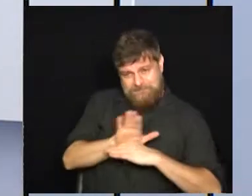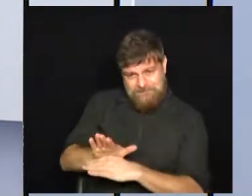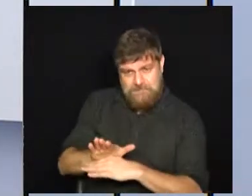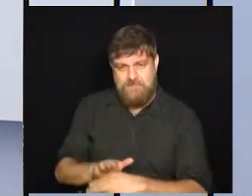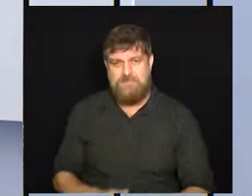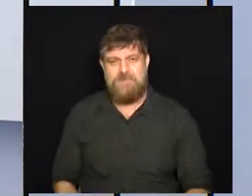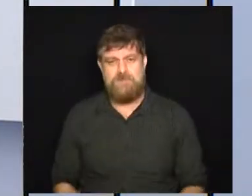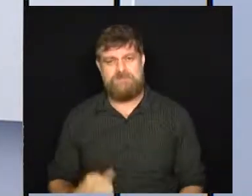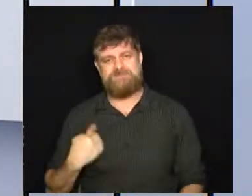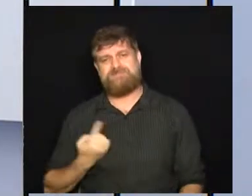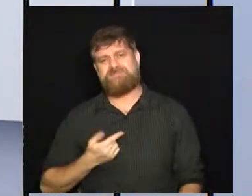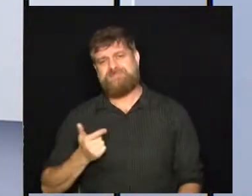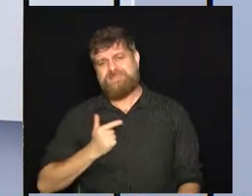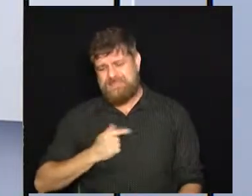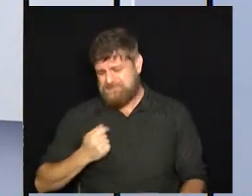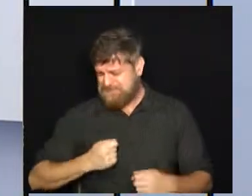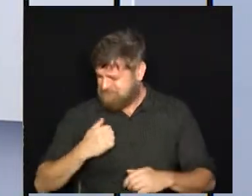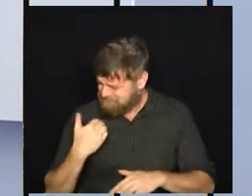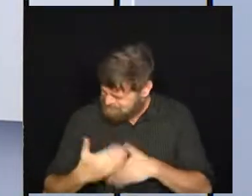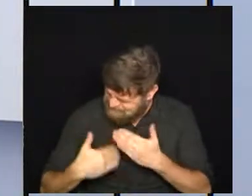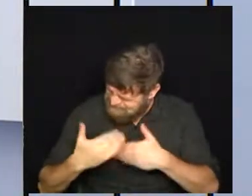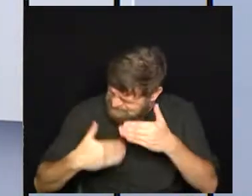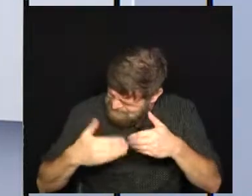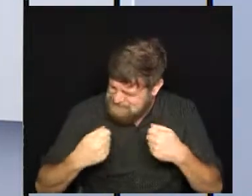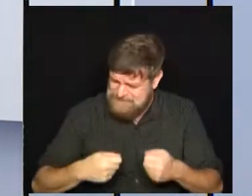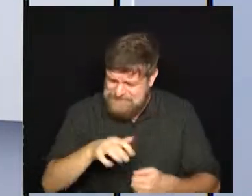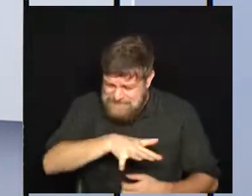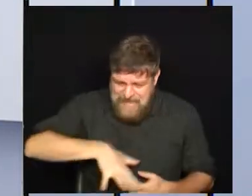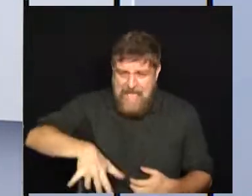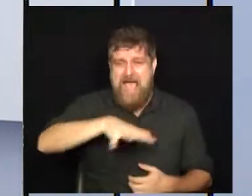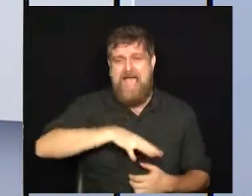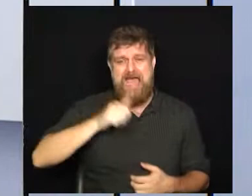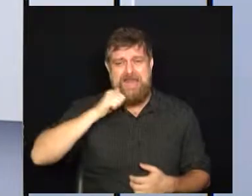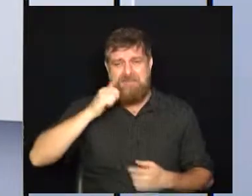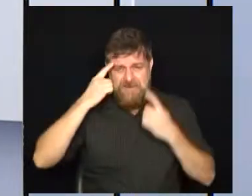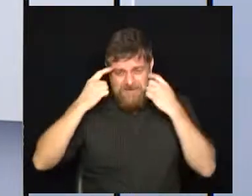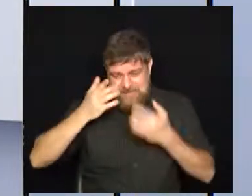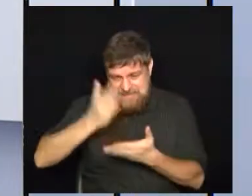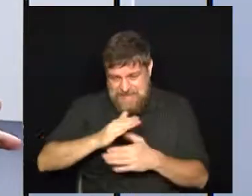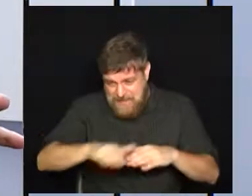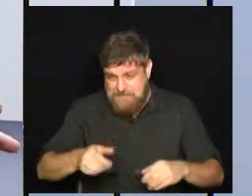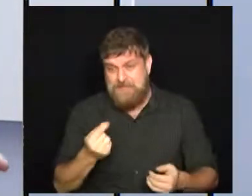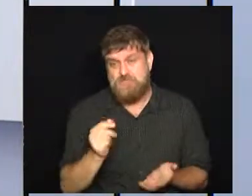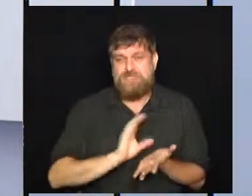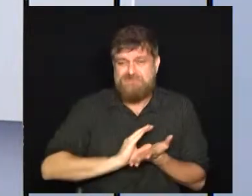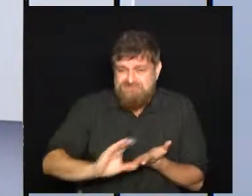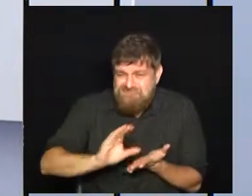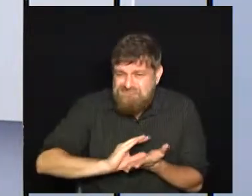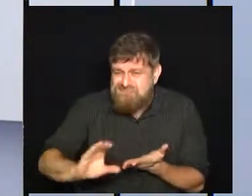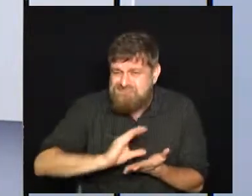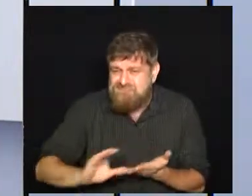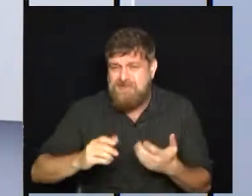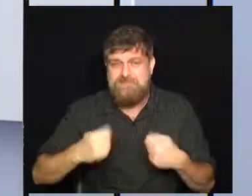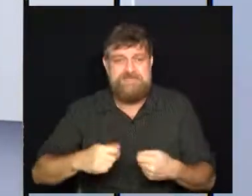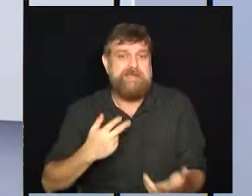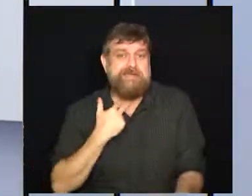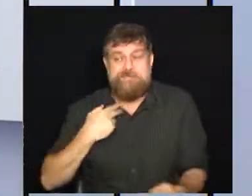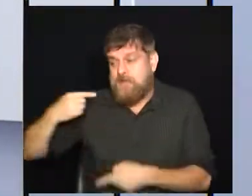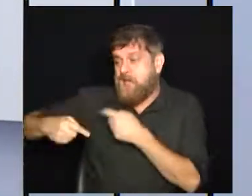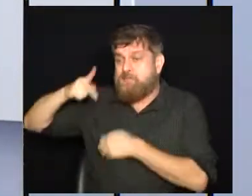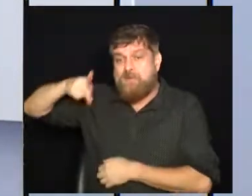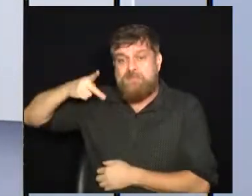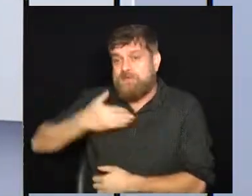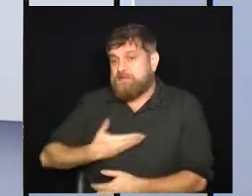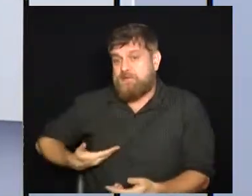a gente tem muito que caminhar, precisa de investimento. Isso é uma questão central. Quer dizer, você não faz política pública